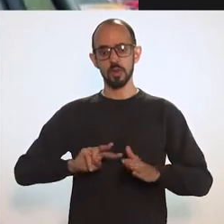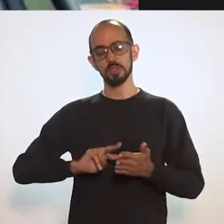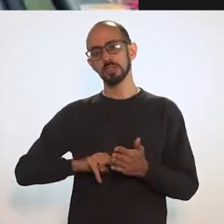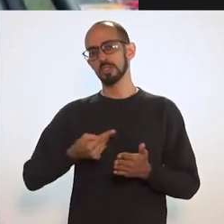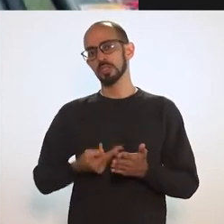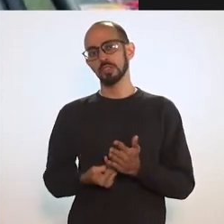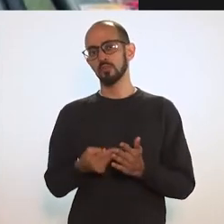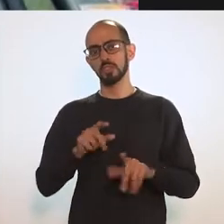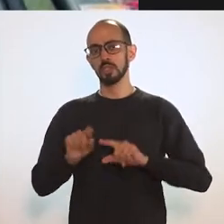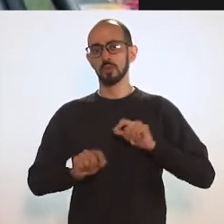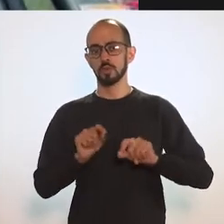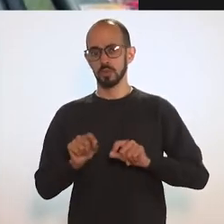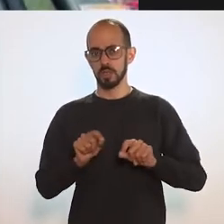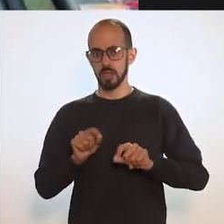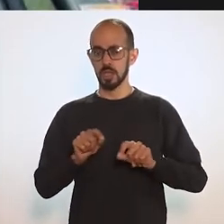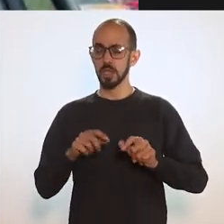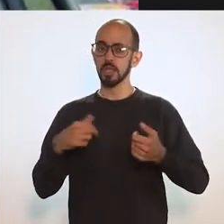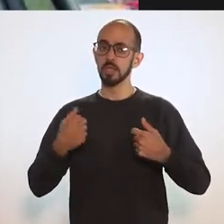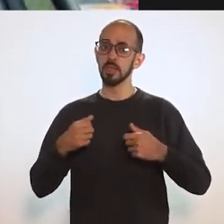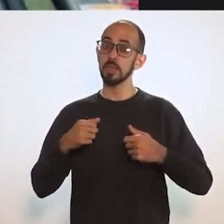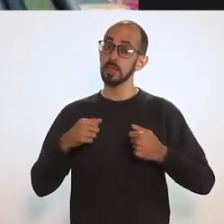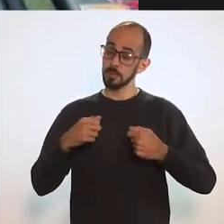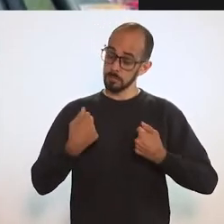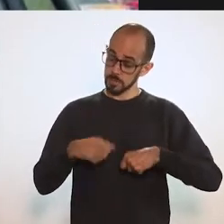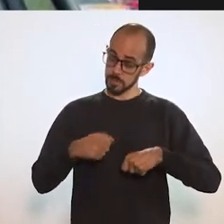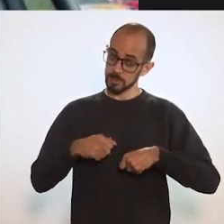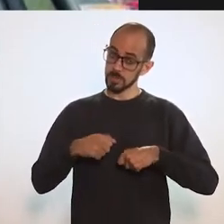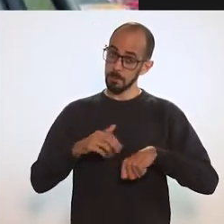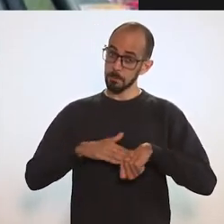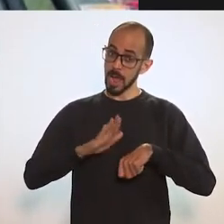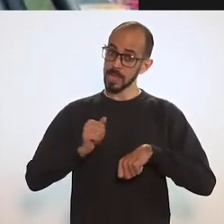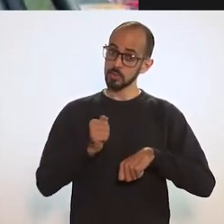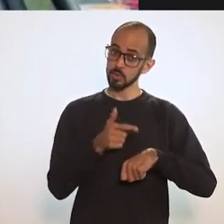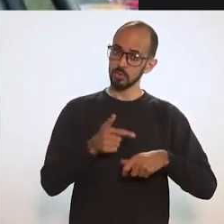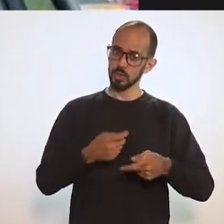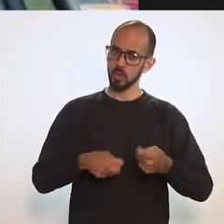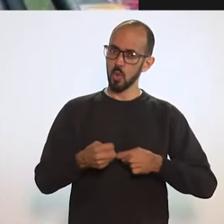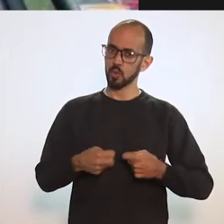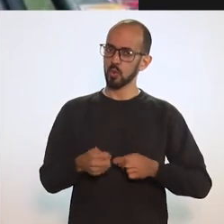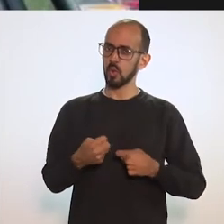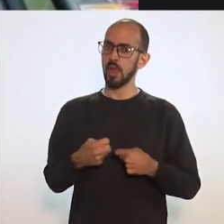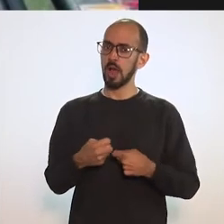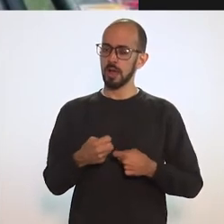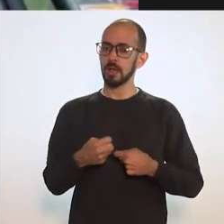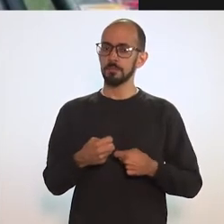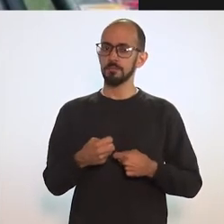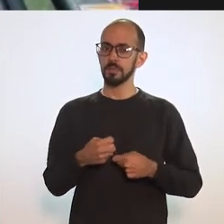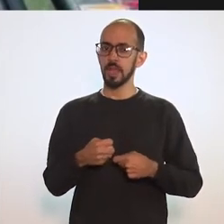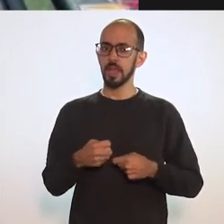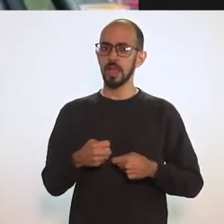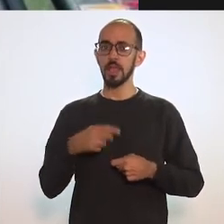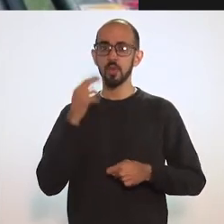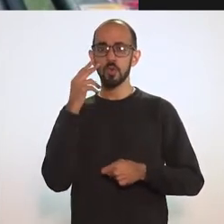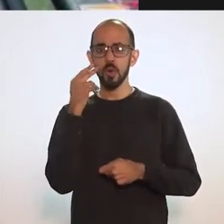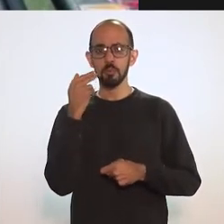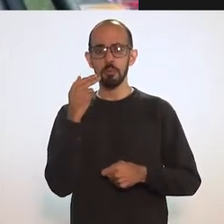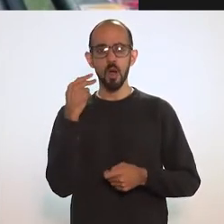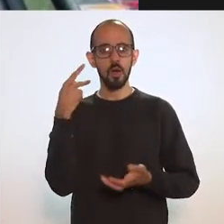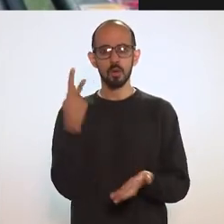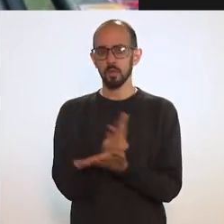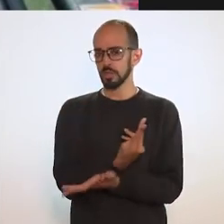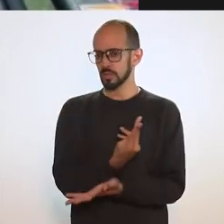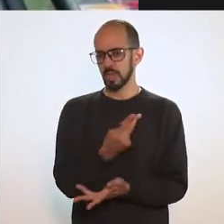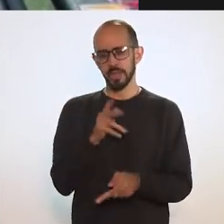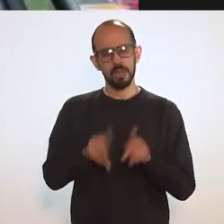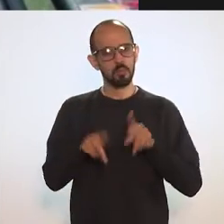nosso alcance fazer muito mais do que simplesmente controlar. É claro que é normal e esperado e saudável que a população